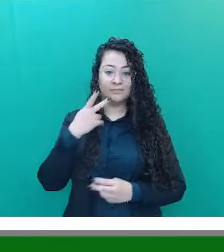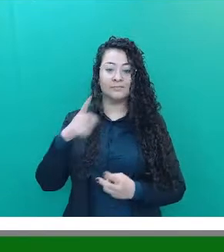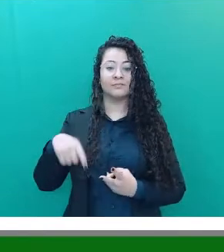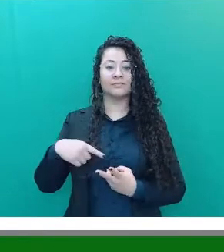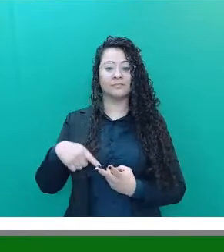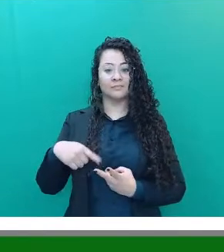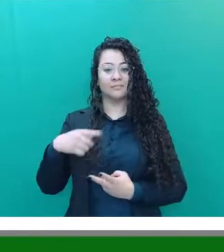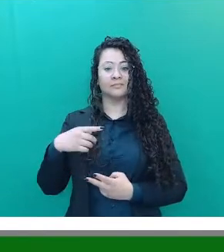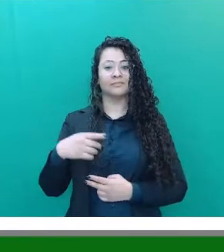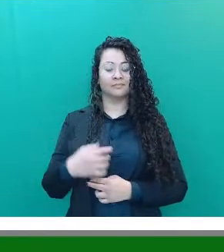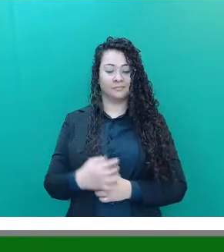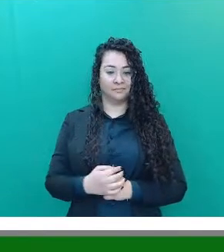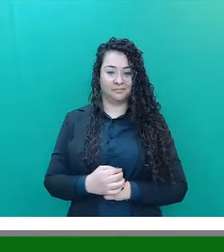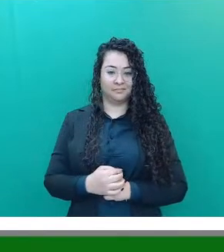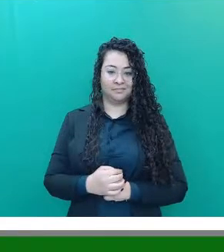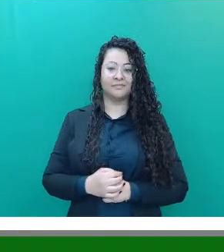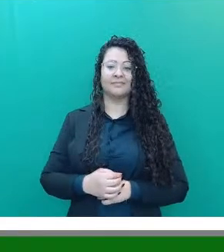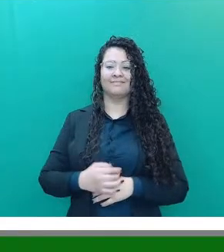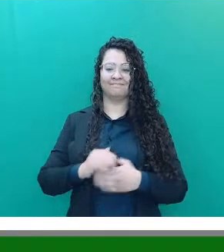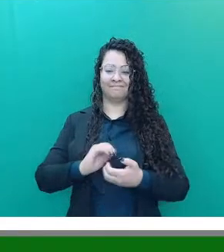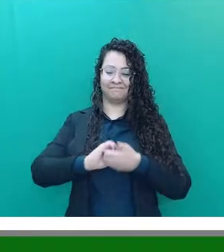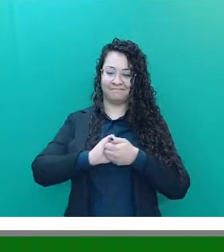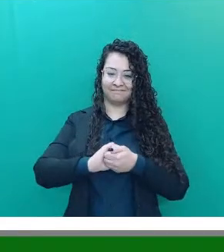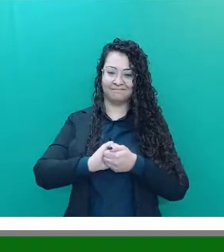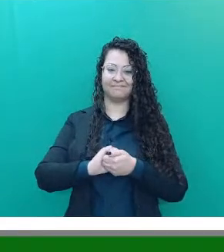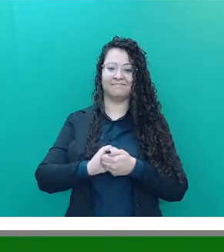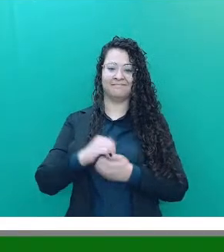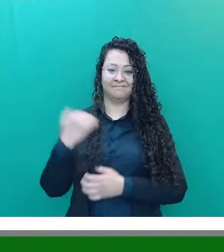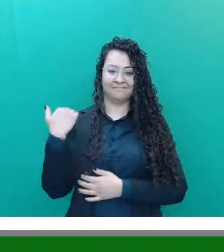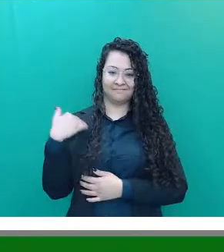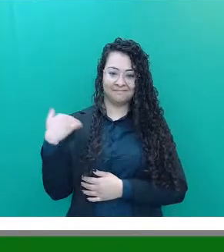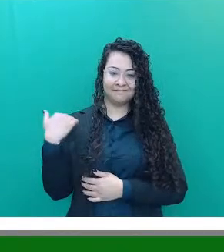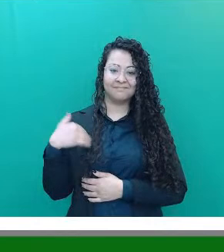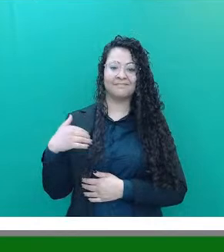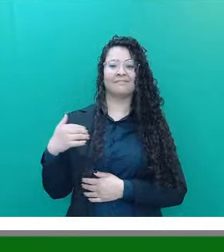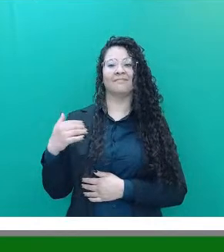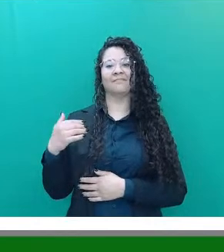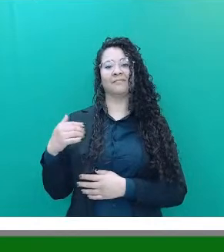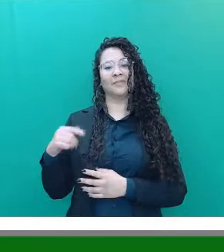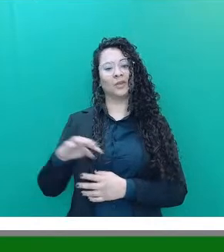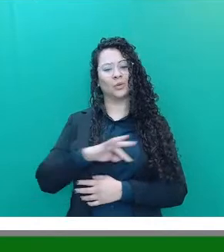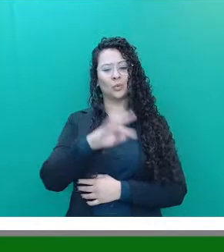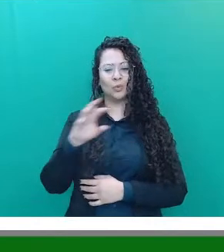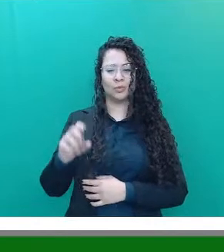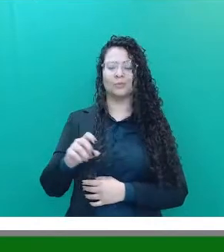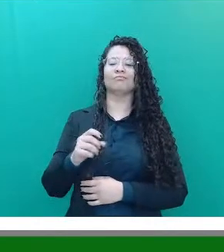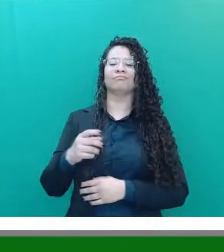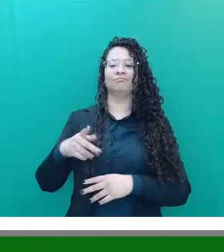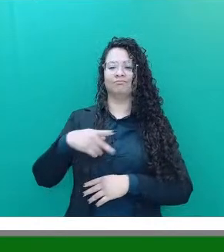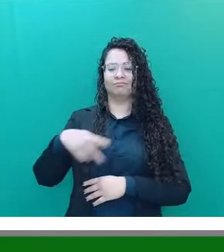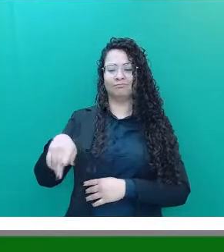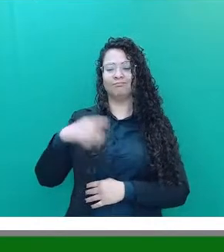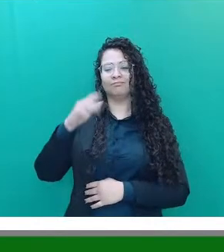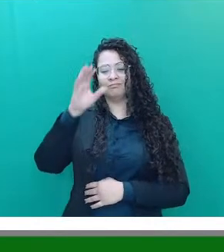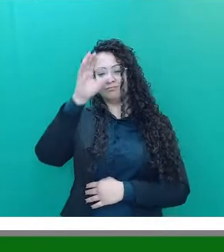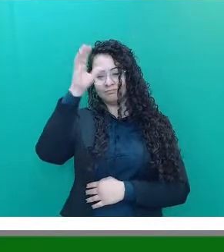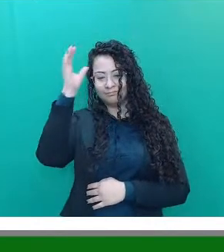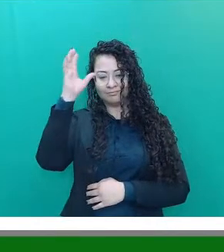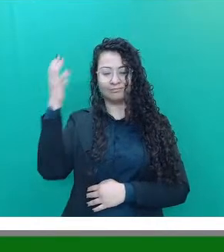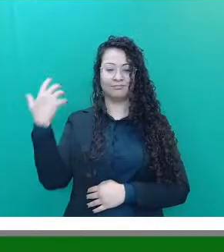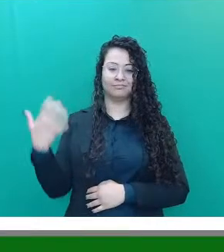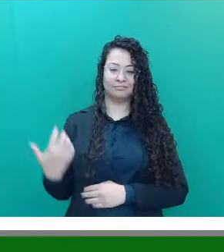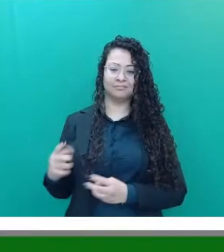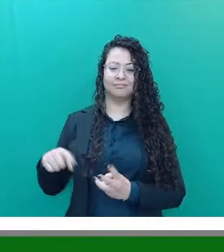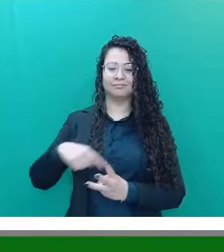Parabenizo também Renata, Carlos e Anabel pelo trabalho conjunto, pela produção desenvolvida